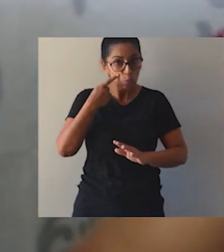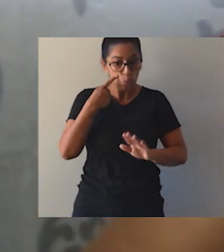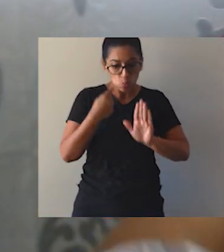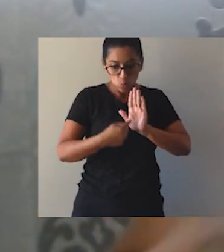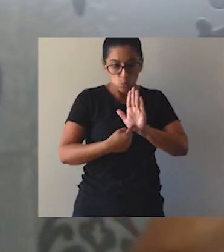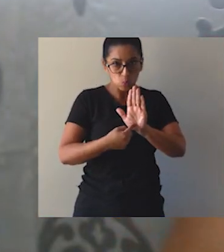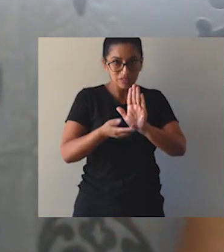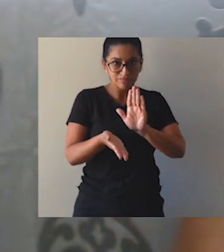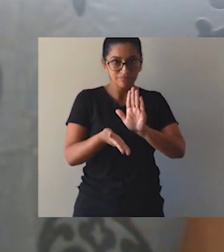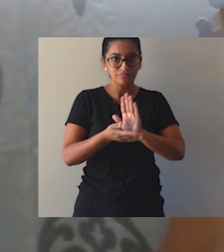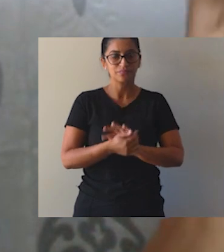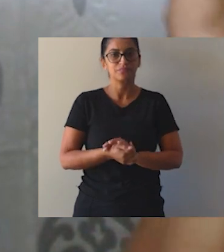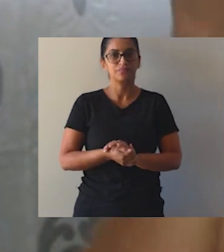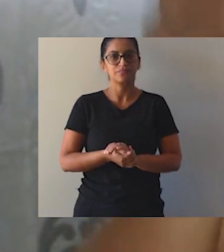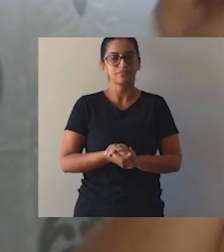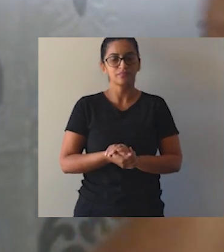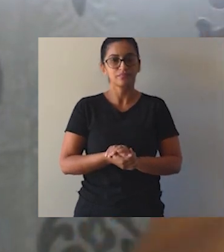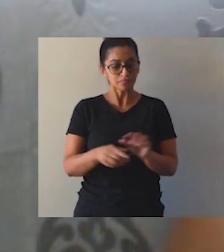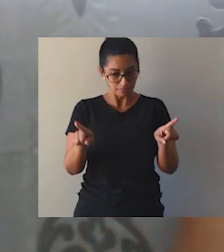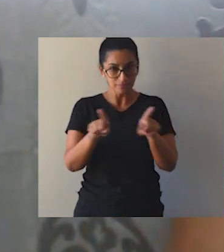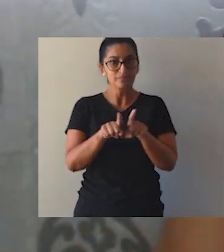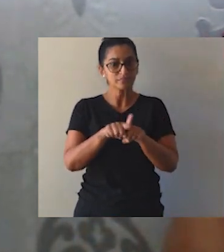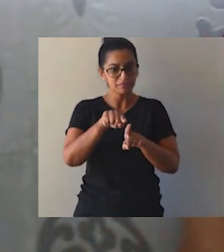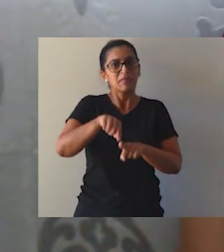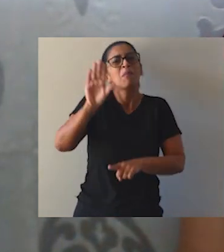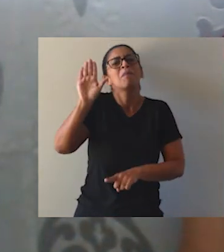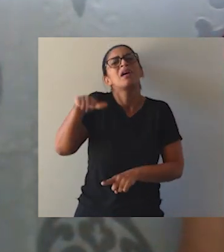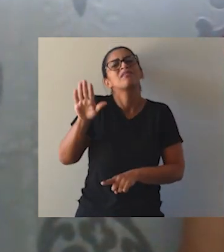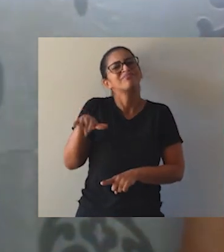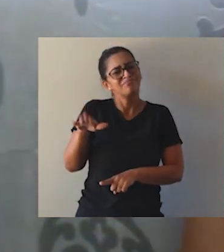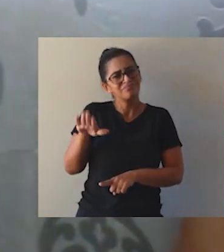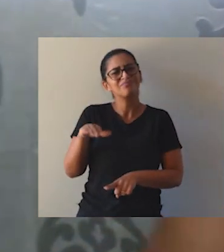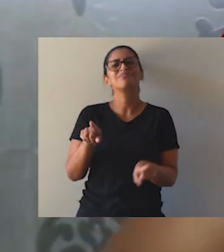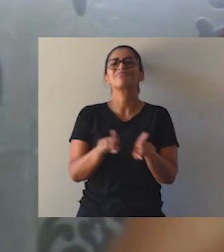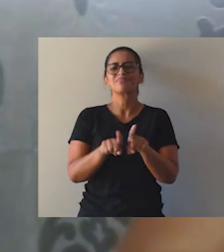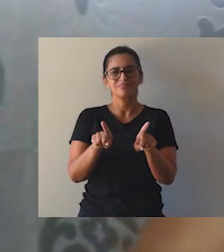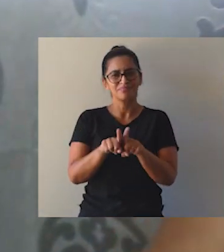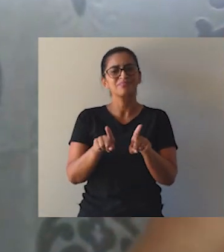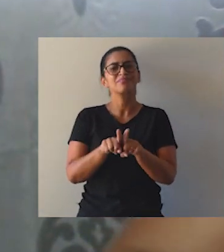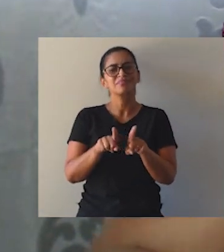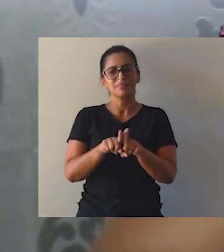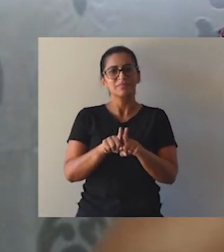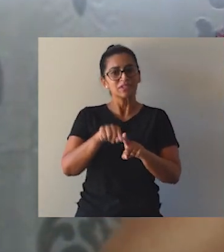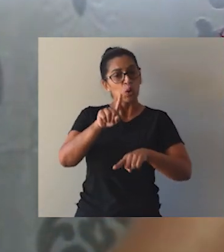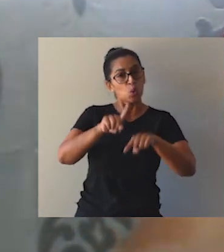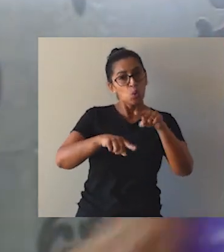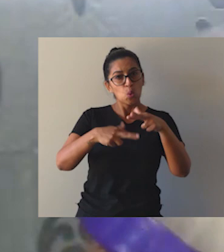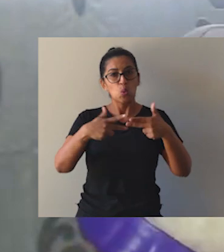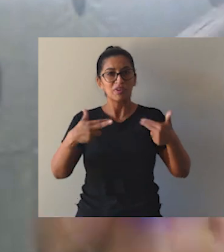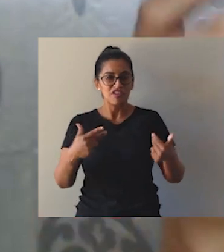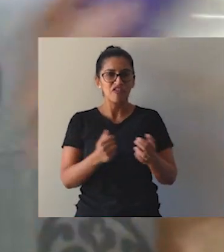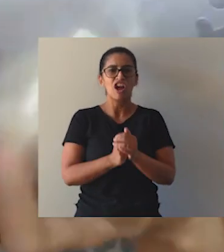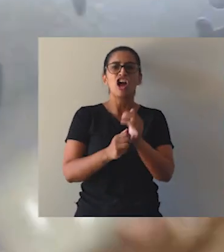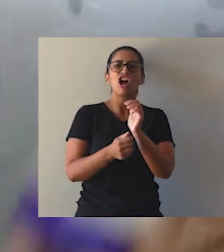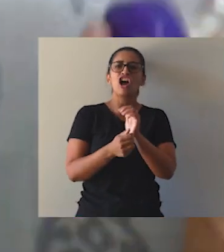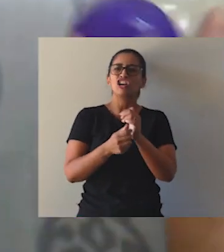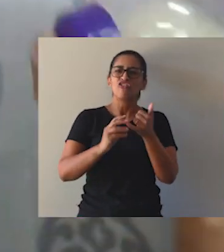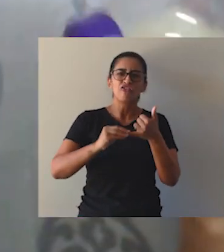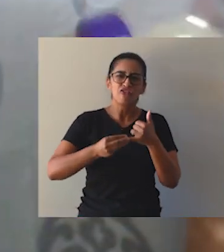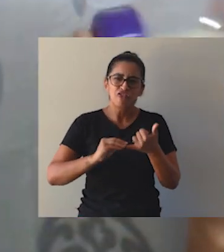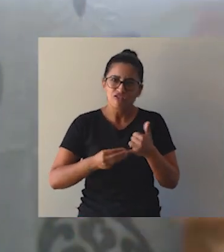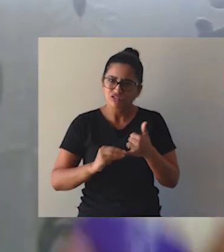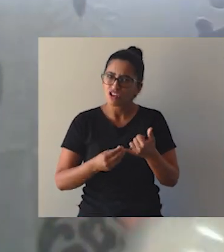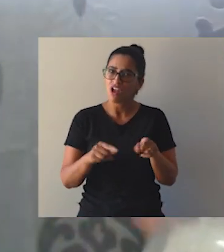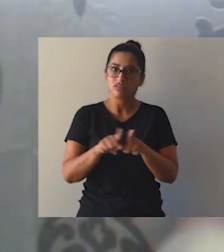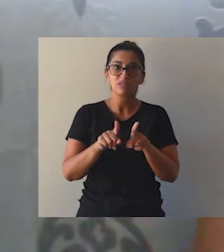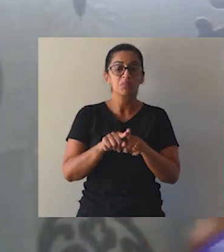também de baixo custo, ó. Isso aqui são materiais, ó. Feijão. O que eu vou trabalhar? Som. O que o professor pode